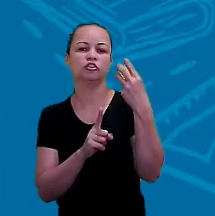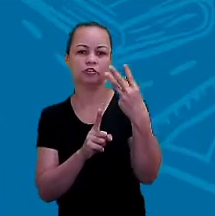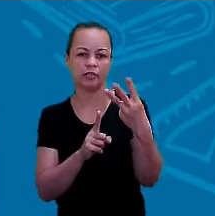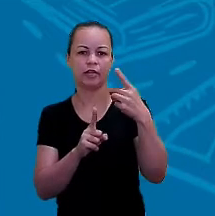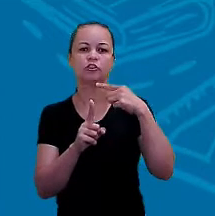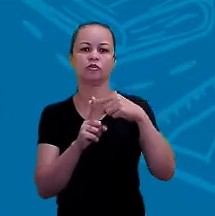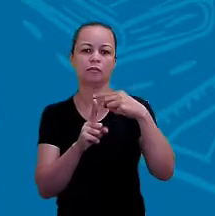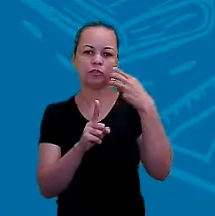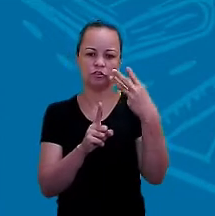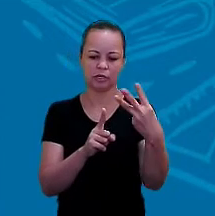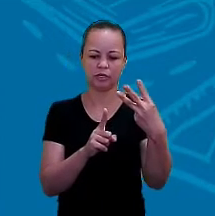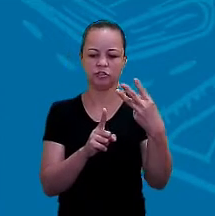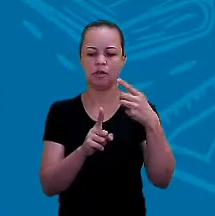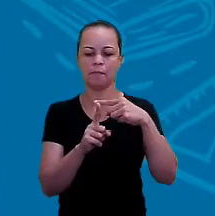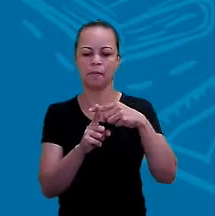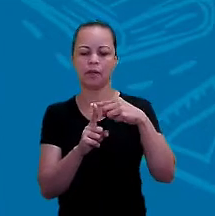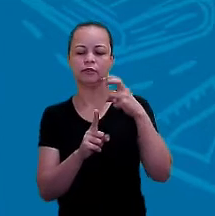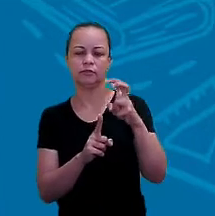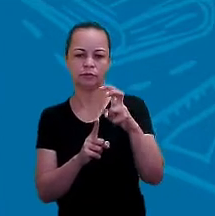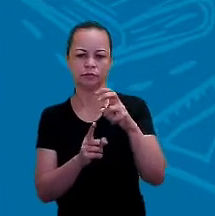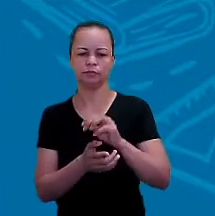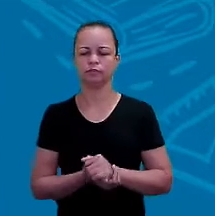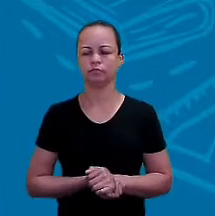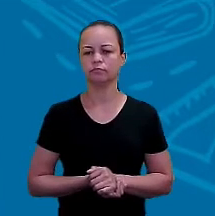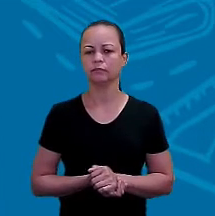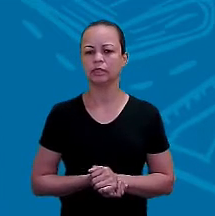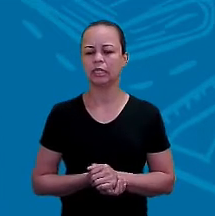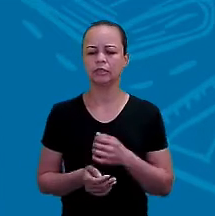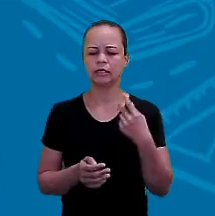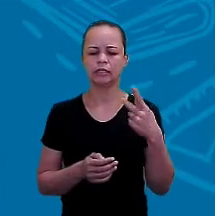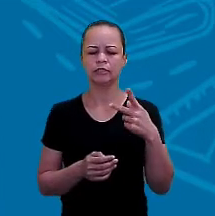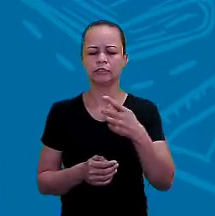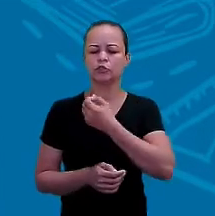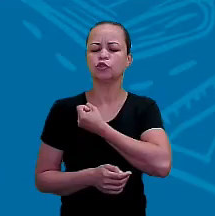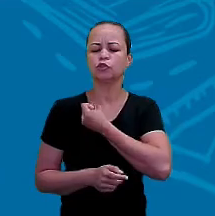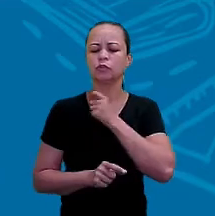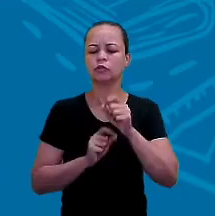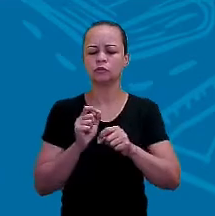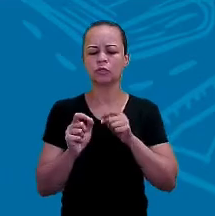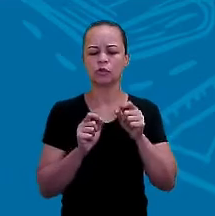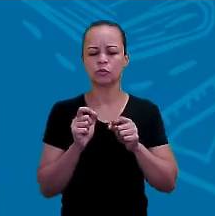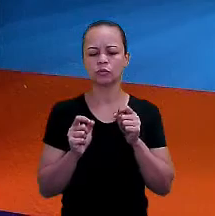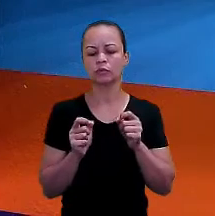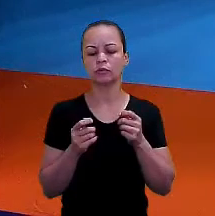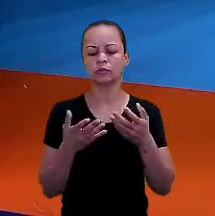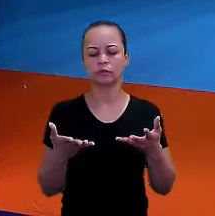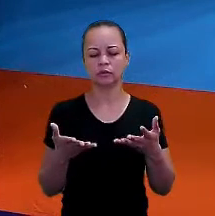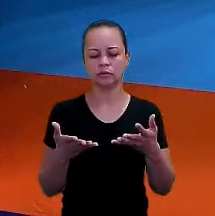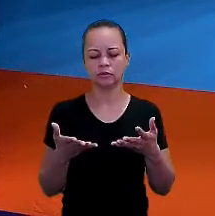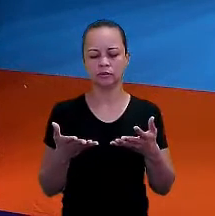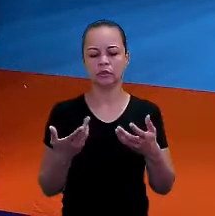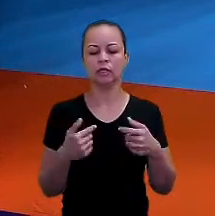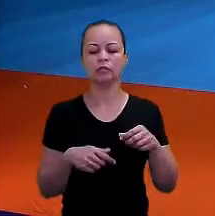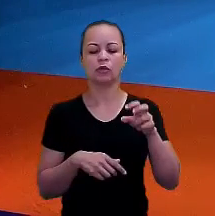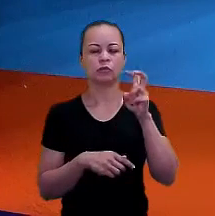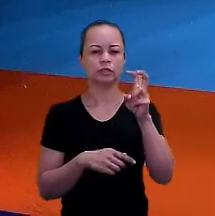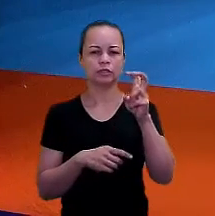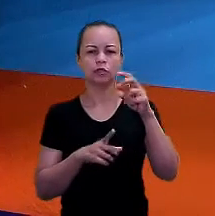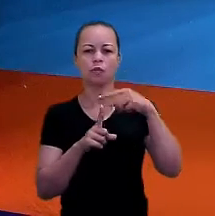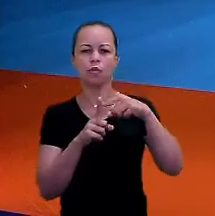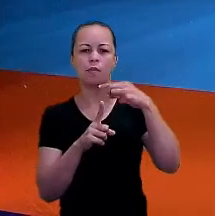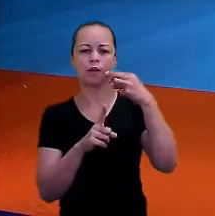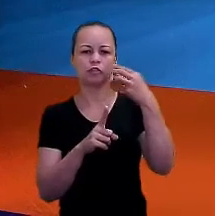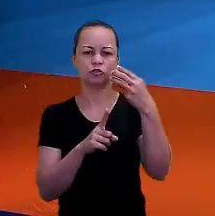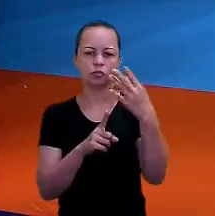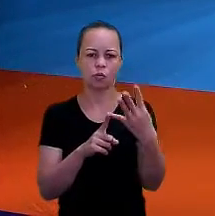3, mais 3. Da onde são esses números? São daqui, ó, gente. 5, mais 4,